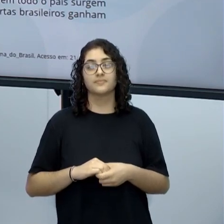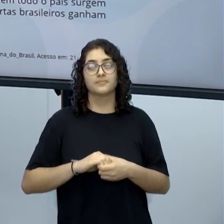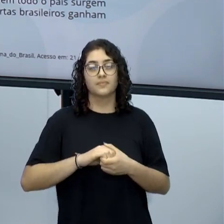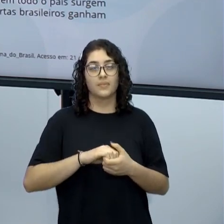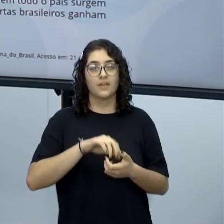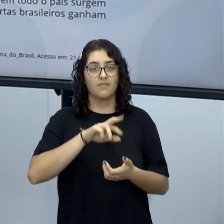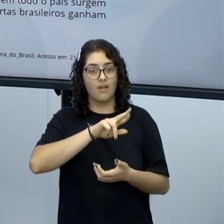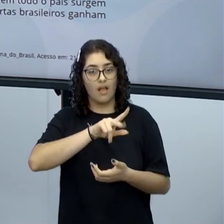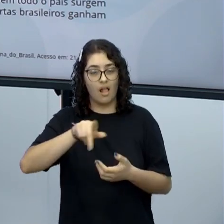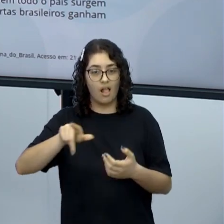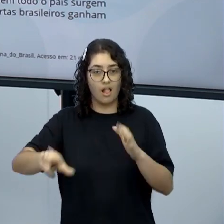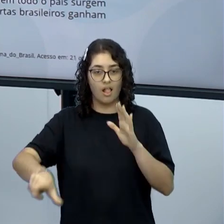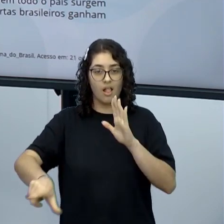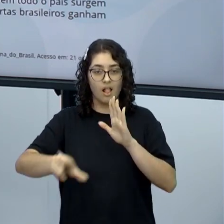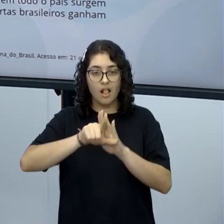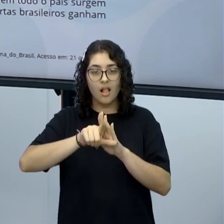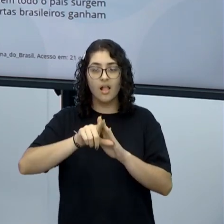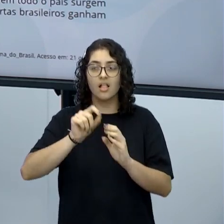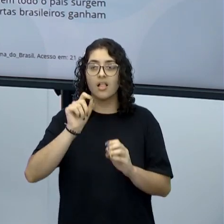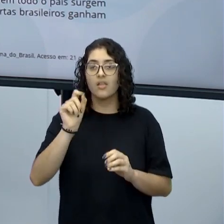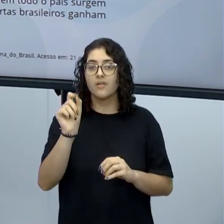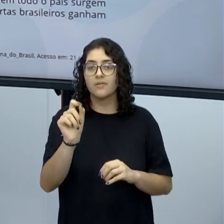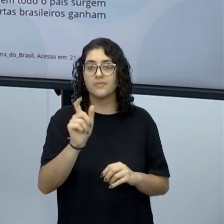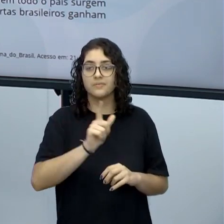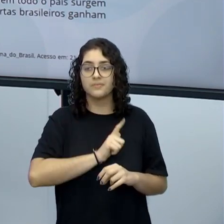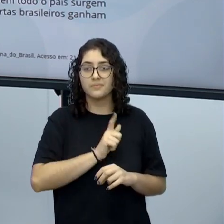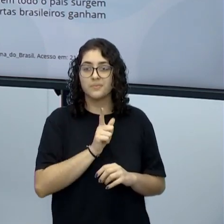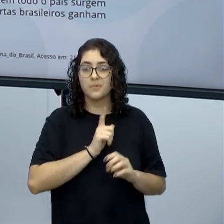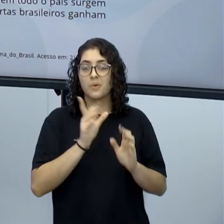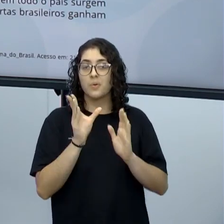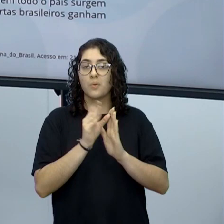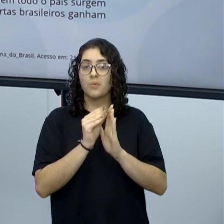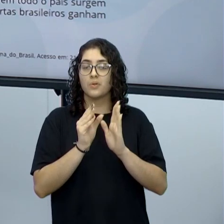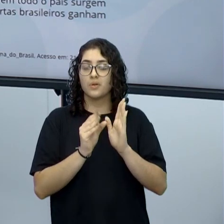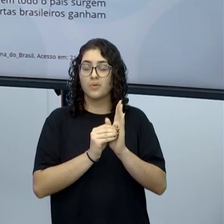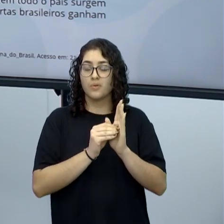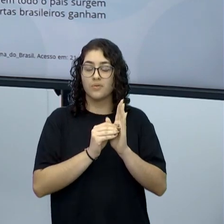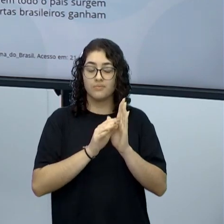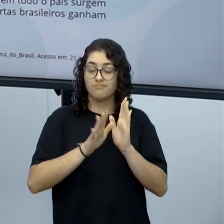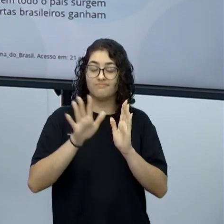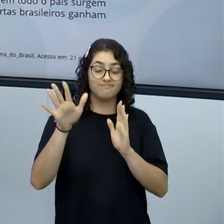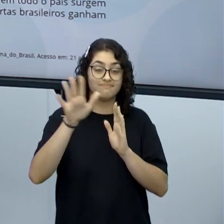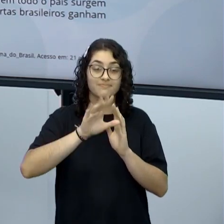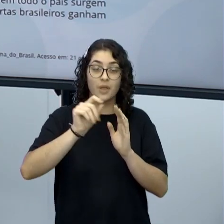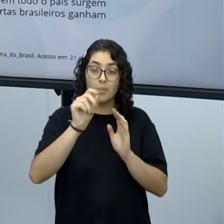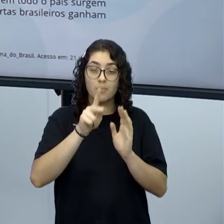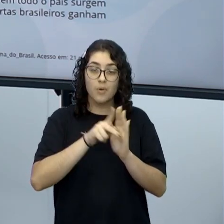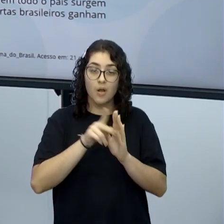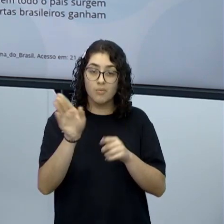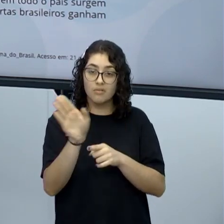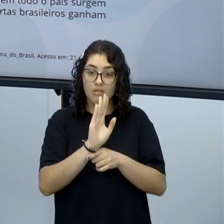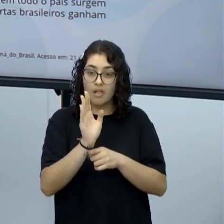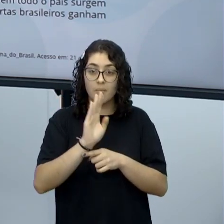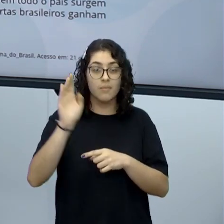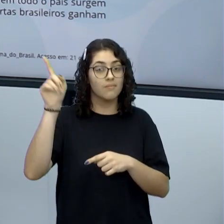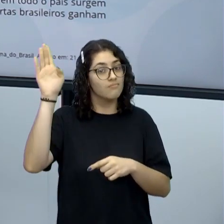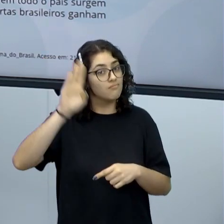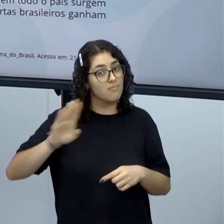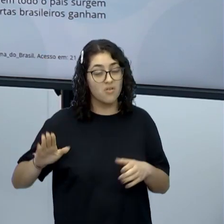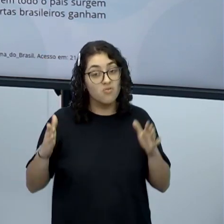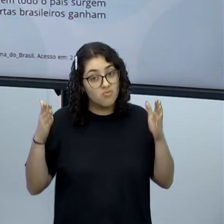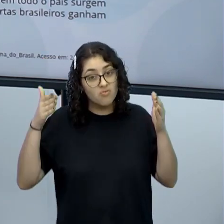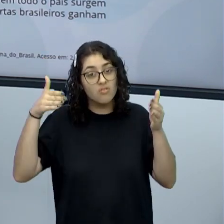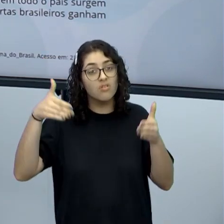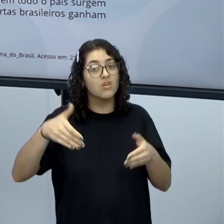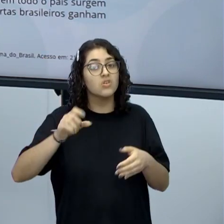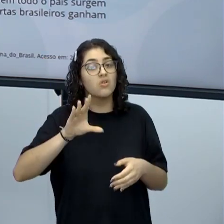Várias leis obrigando a colocar conteúdo nacional dentro da sala de cinema. Você tem